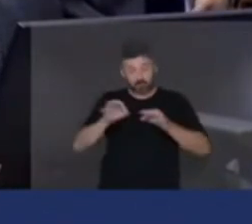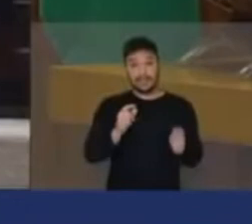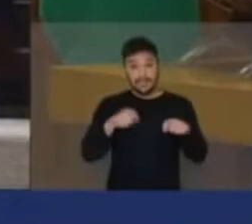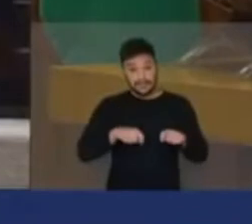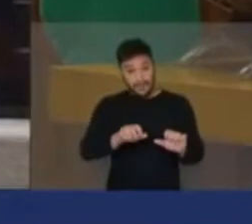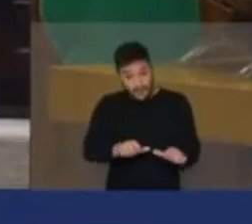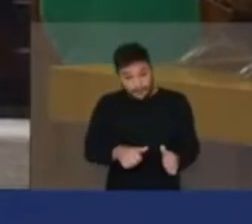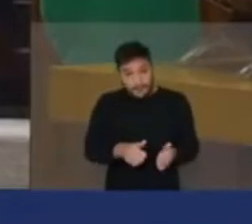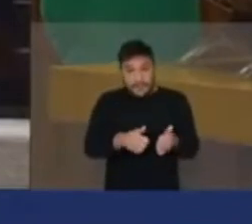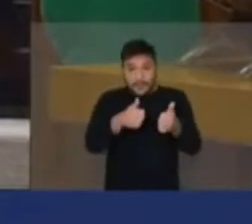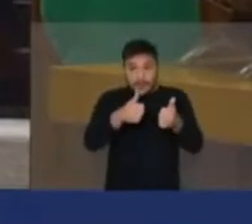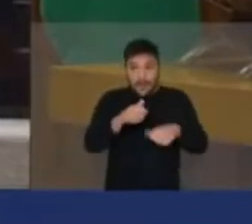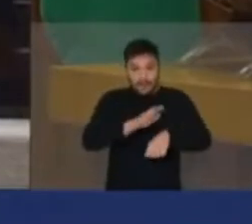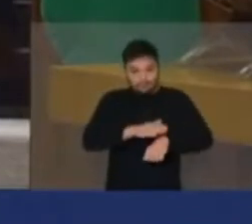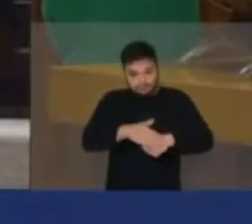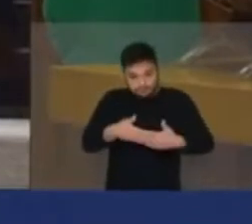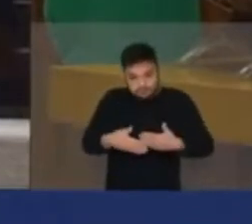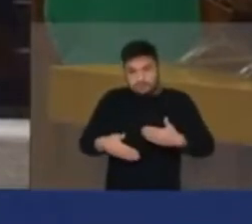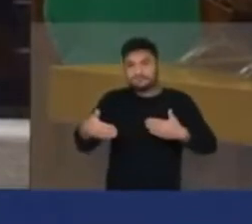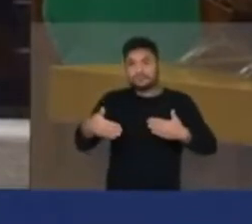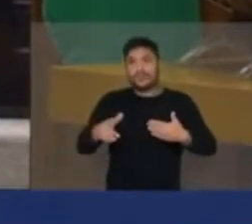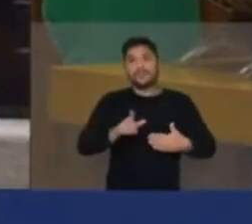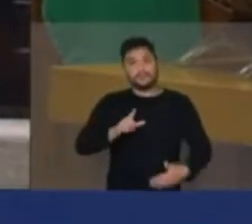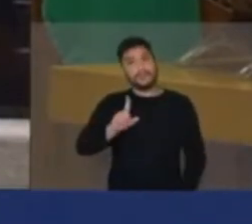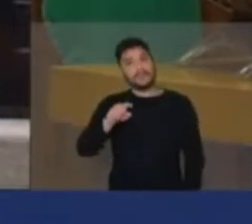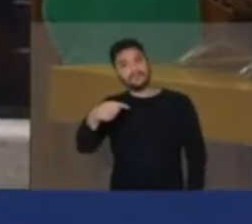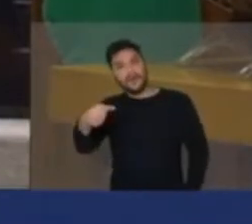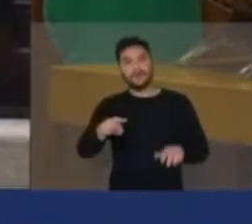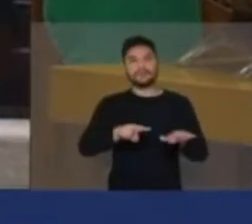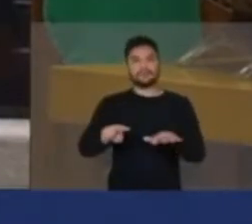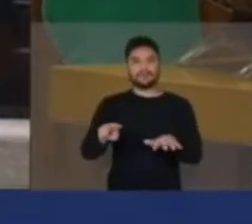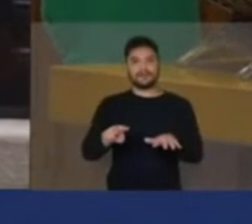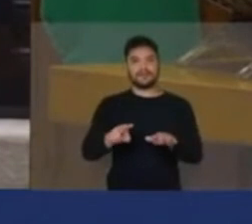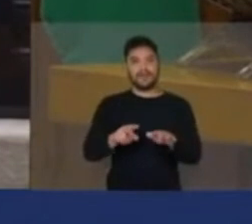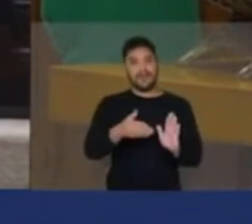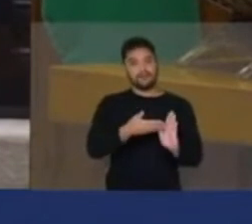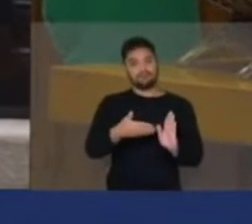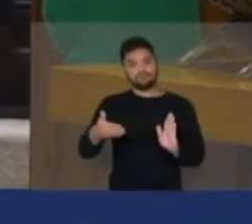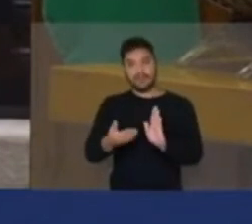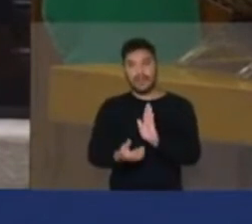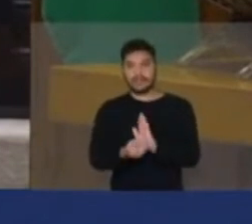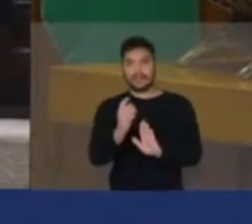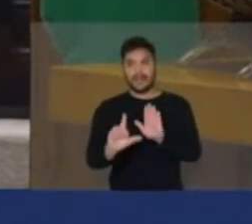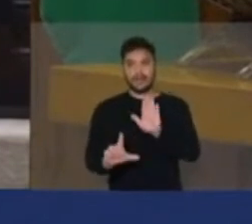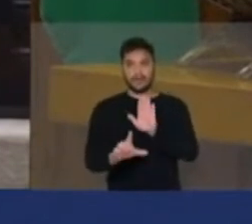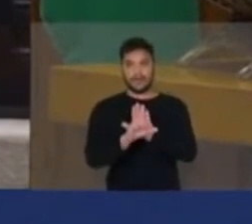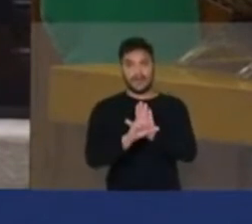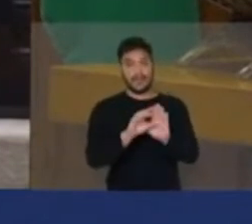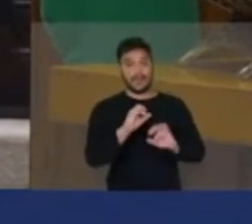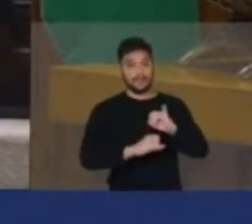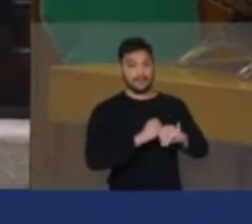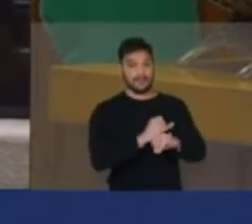benevolente como empresas novas que primo pela Liberdade pela inovação e disrupção muito cuidado nossos